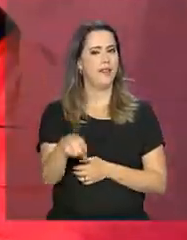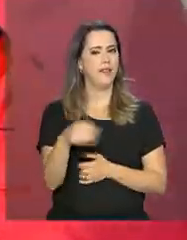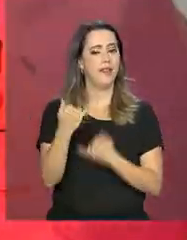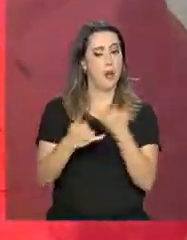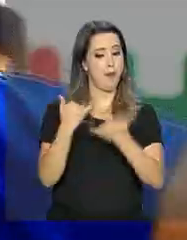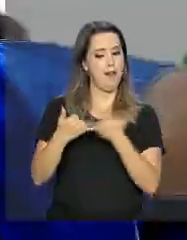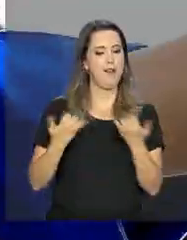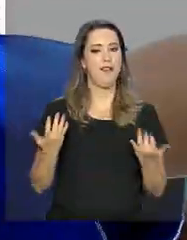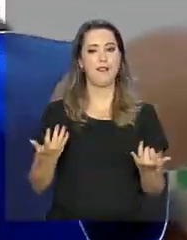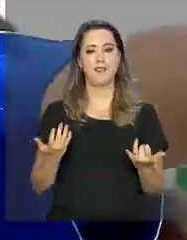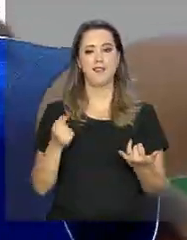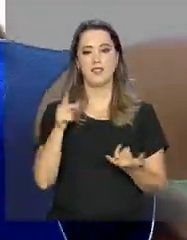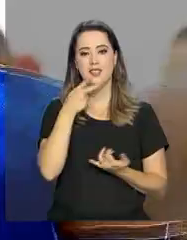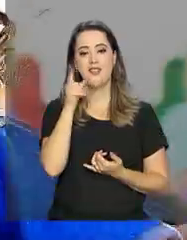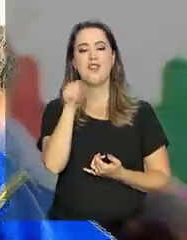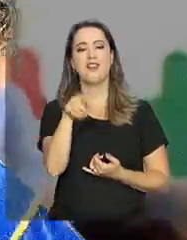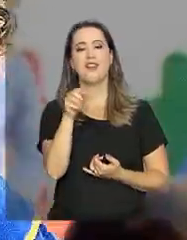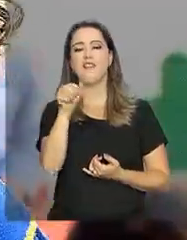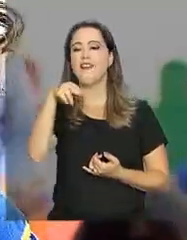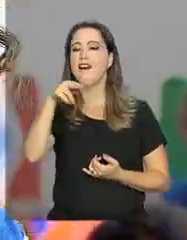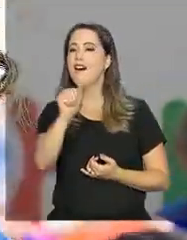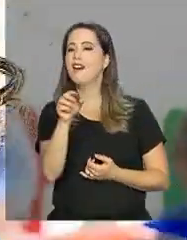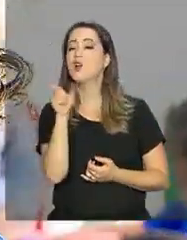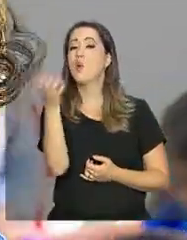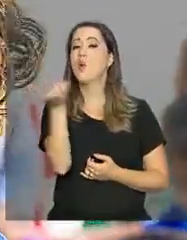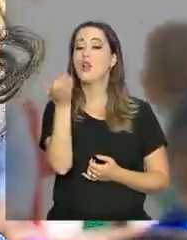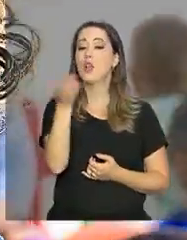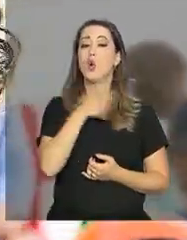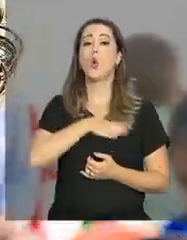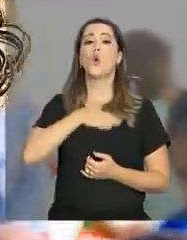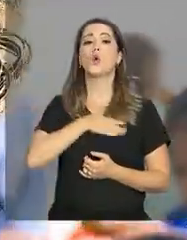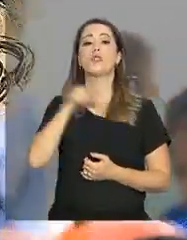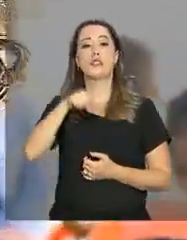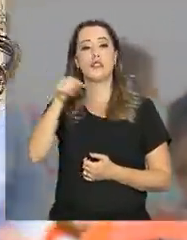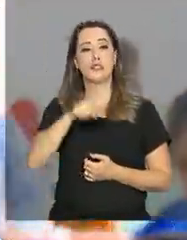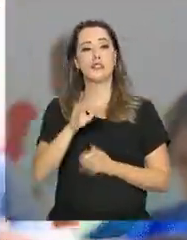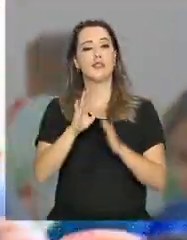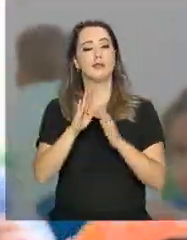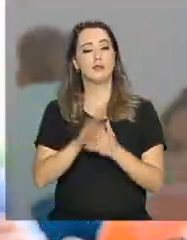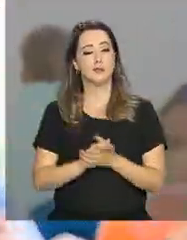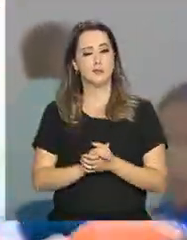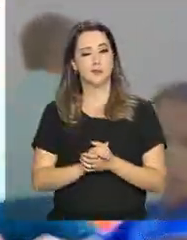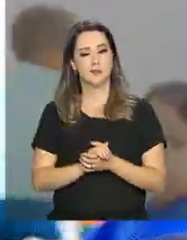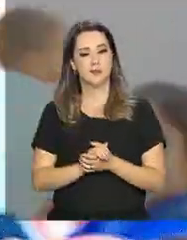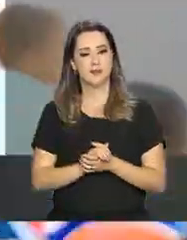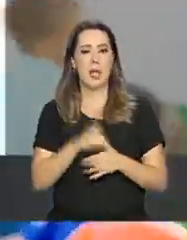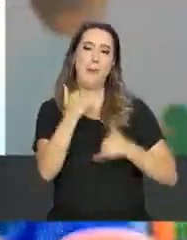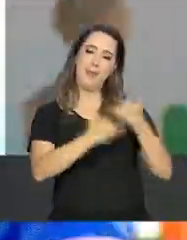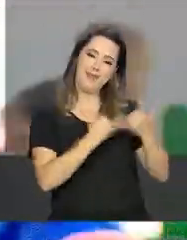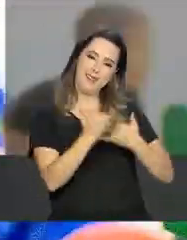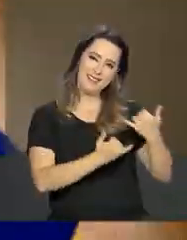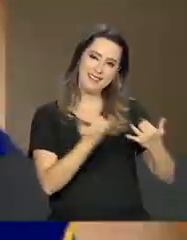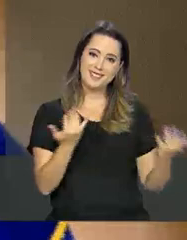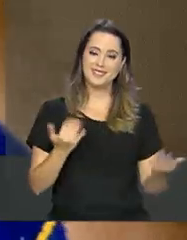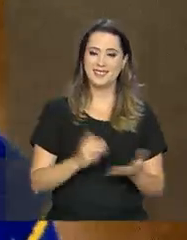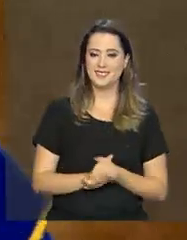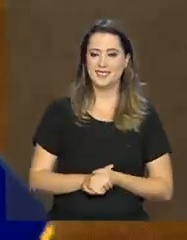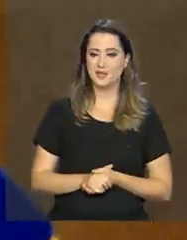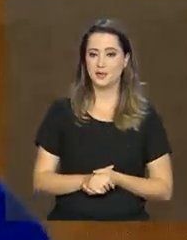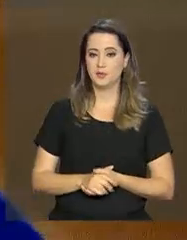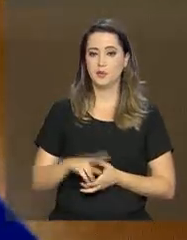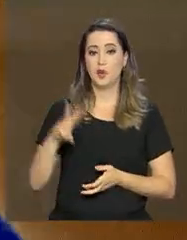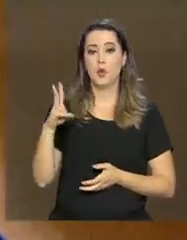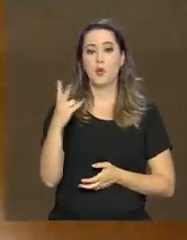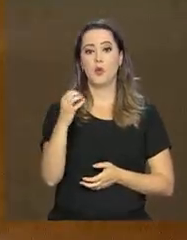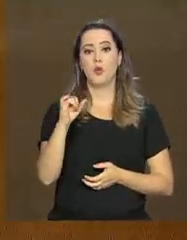diversão diz a iara beatriz o que você mais gosta de fazer na creche o eleitor